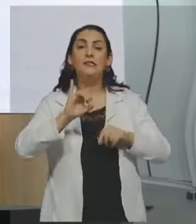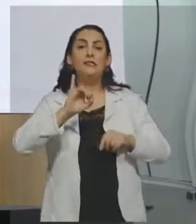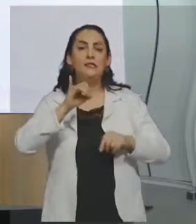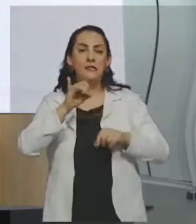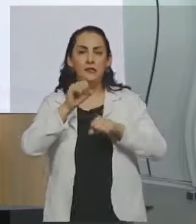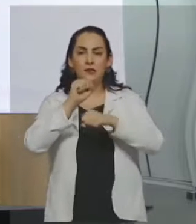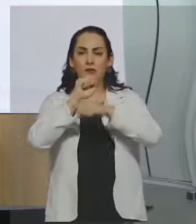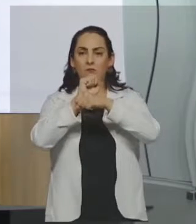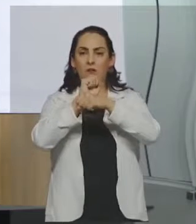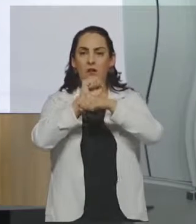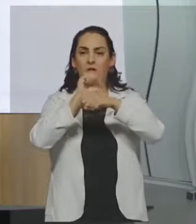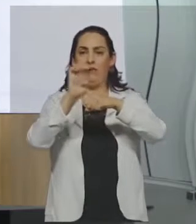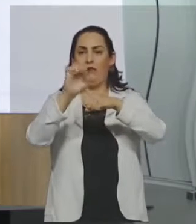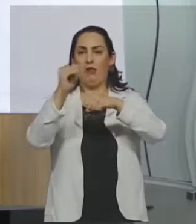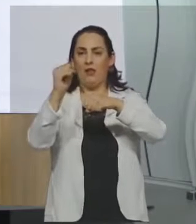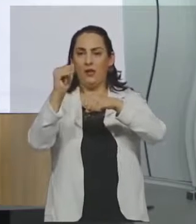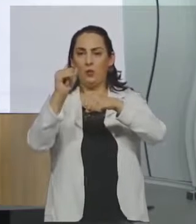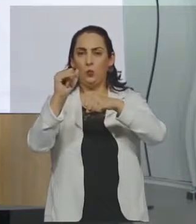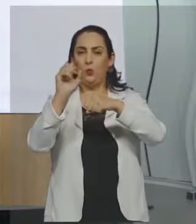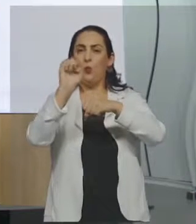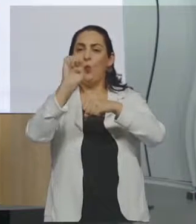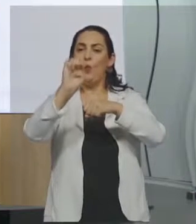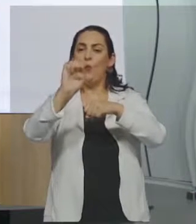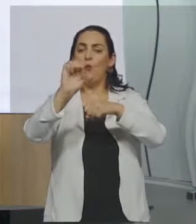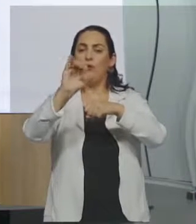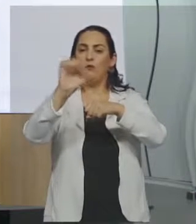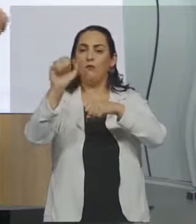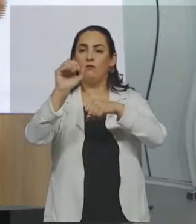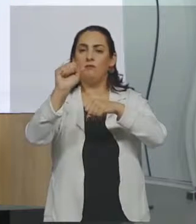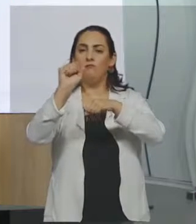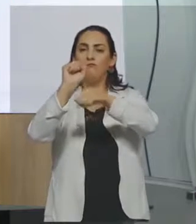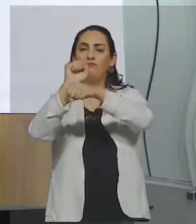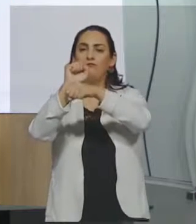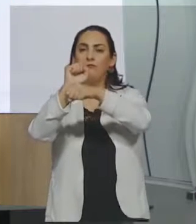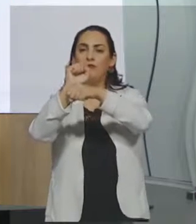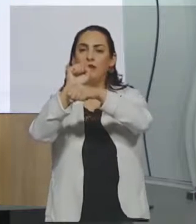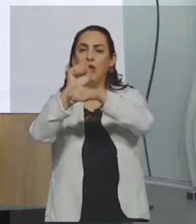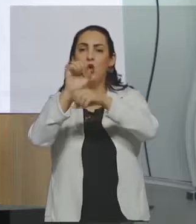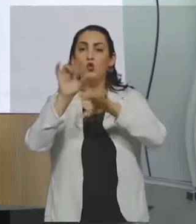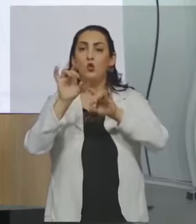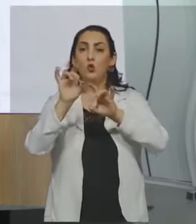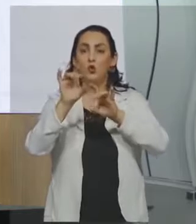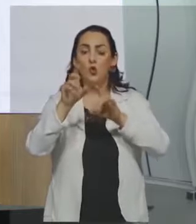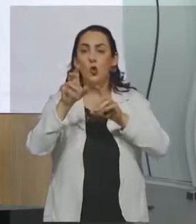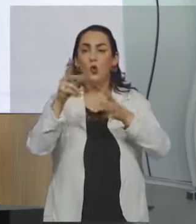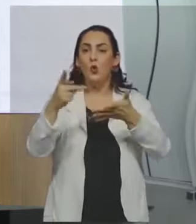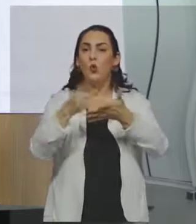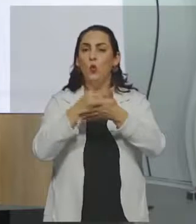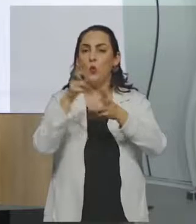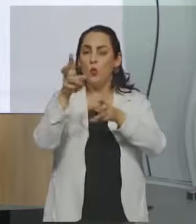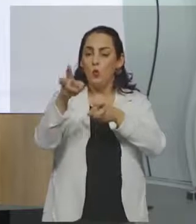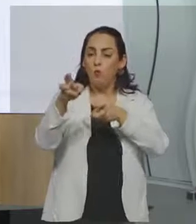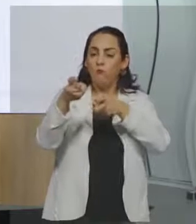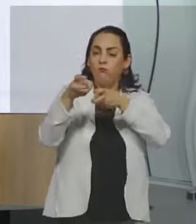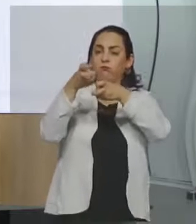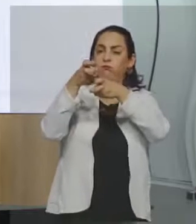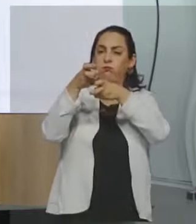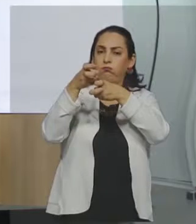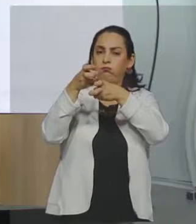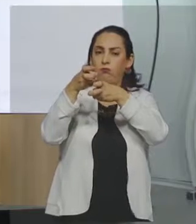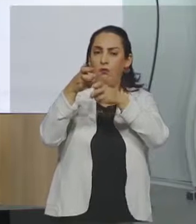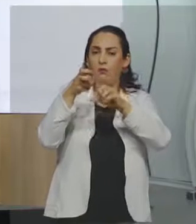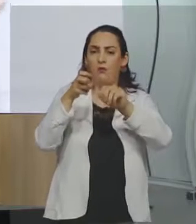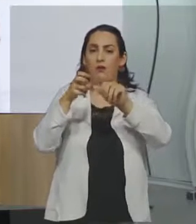na eletrosfera, os elétrons estivessem parados, ia acontecer então a atração entre o núcleo positivo com o